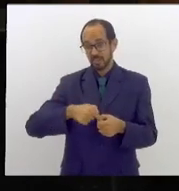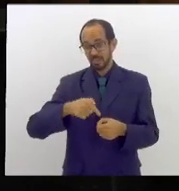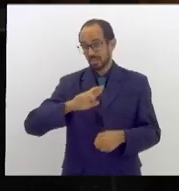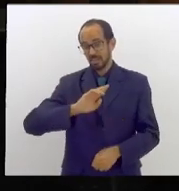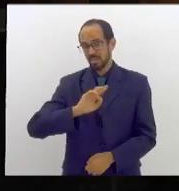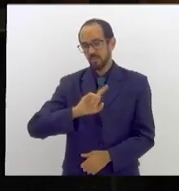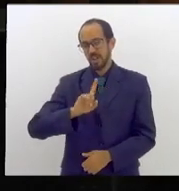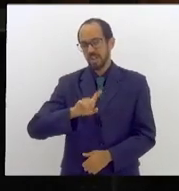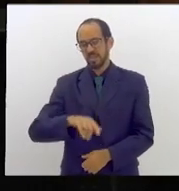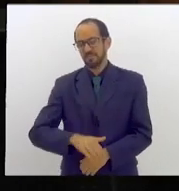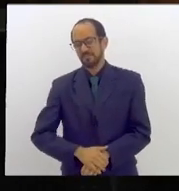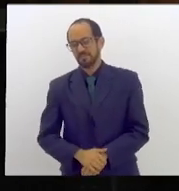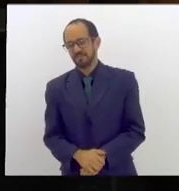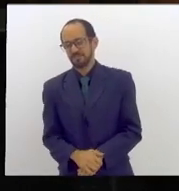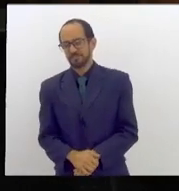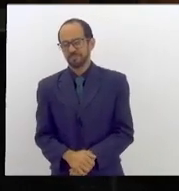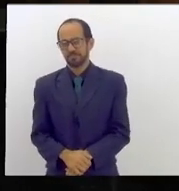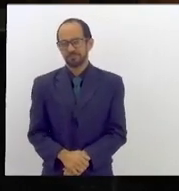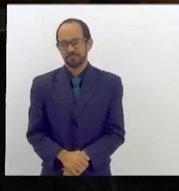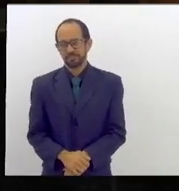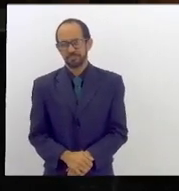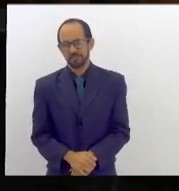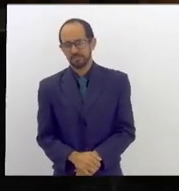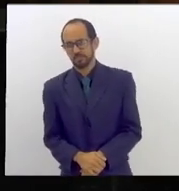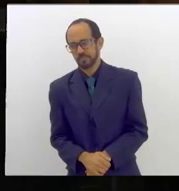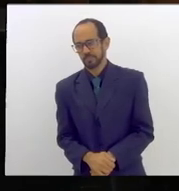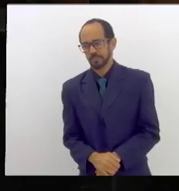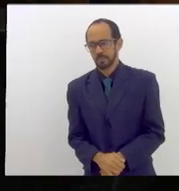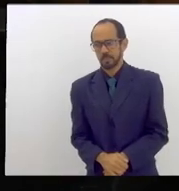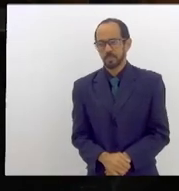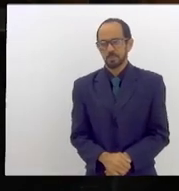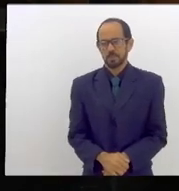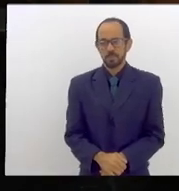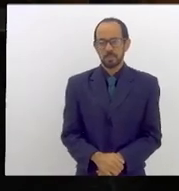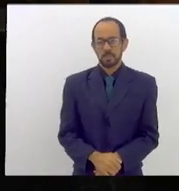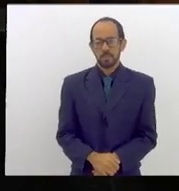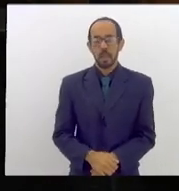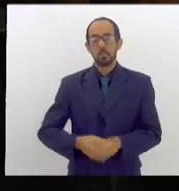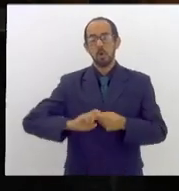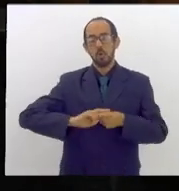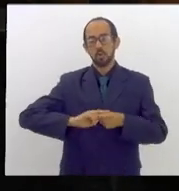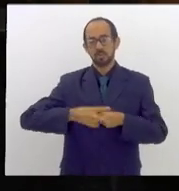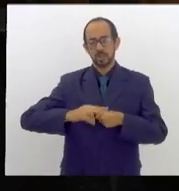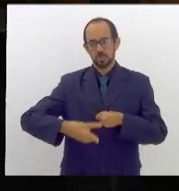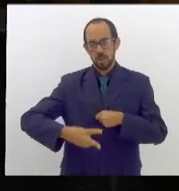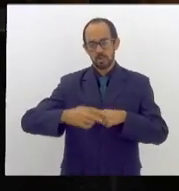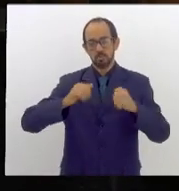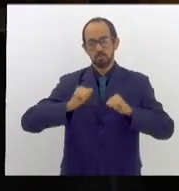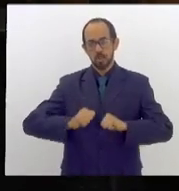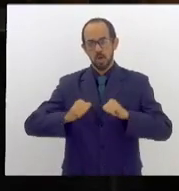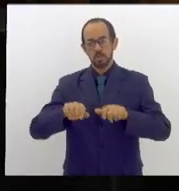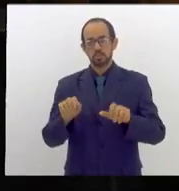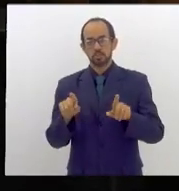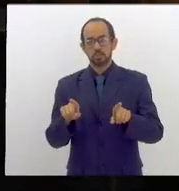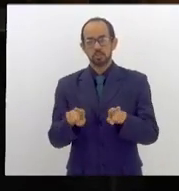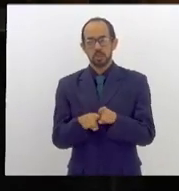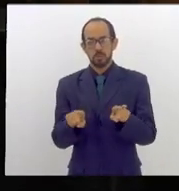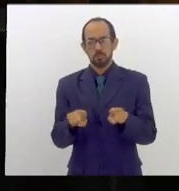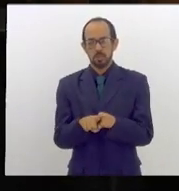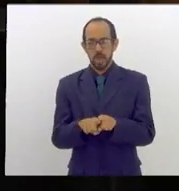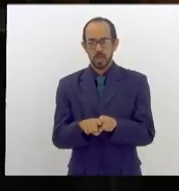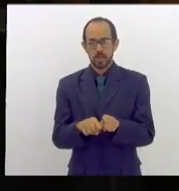essencial a gasolina Não é bem essencial e por via de consequência pode ficar apartada